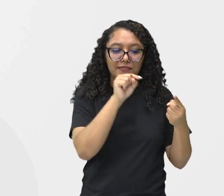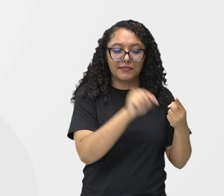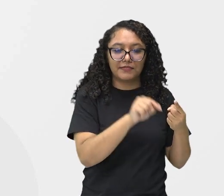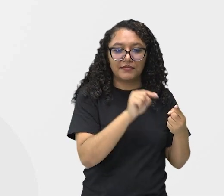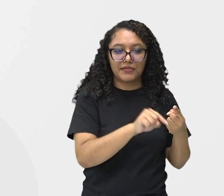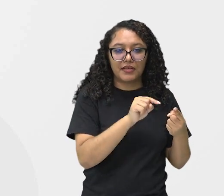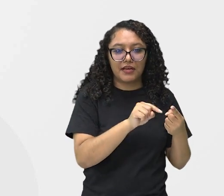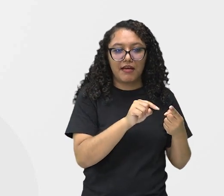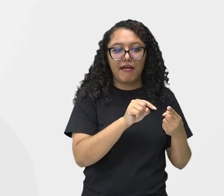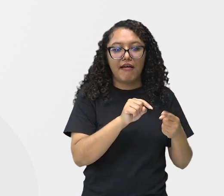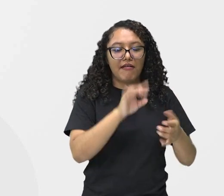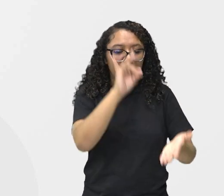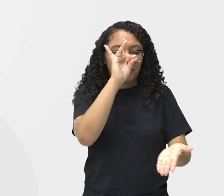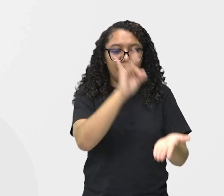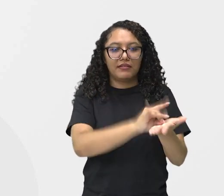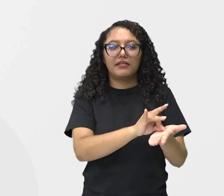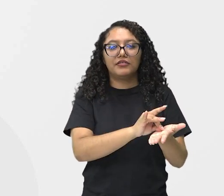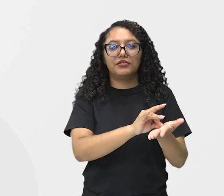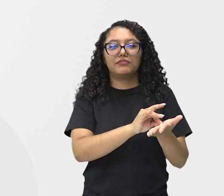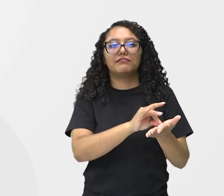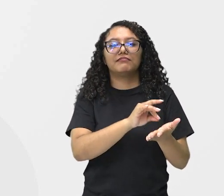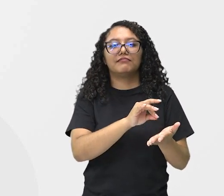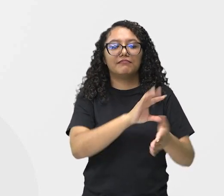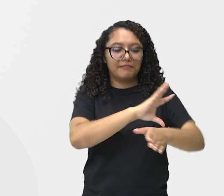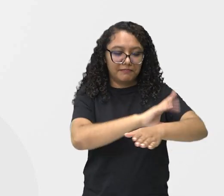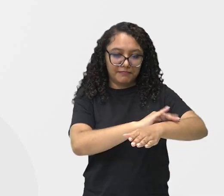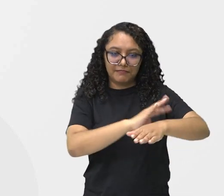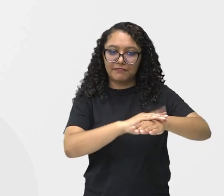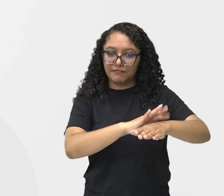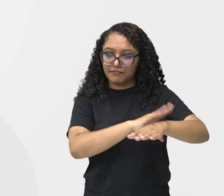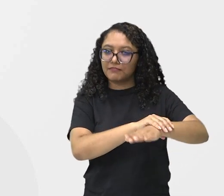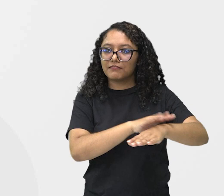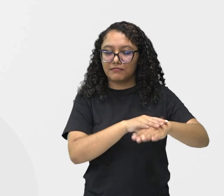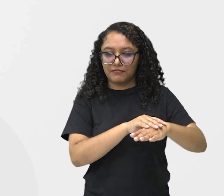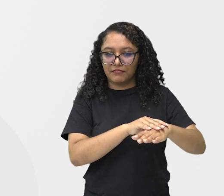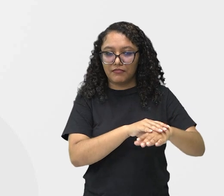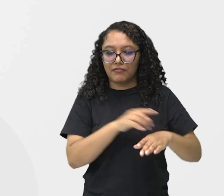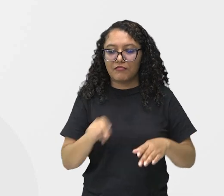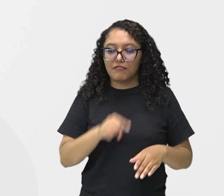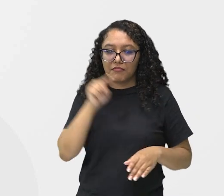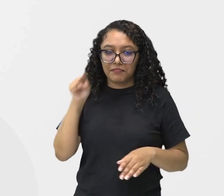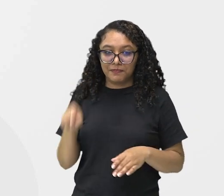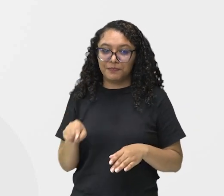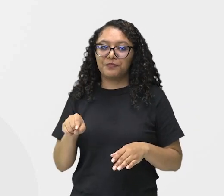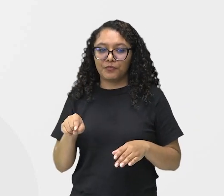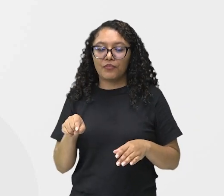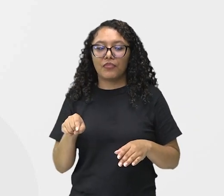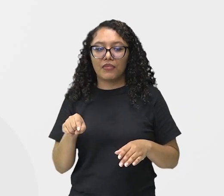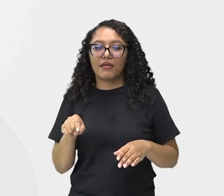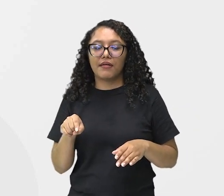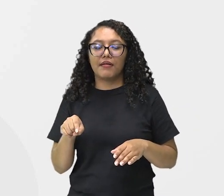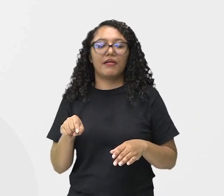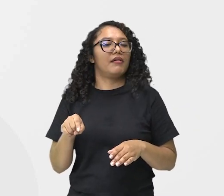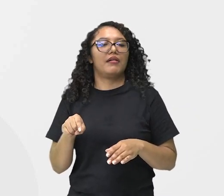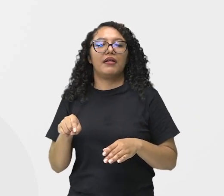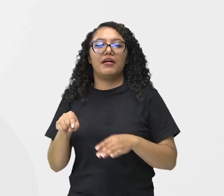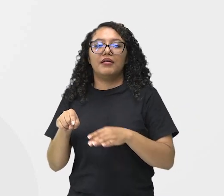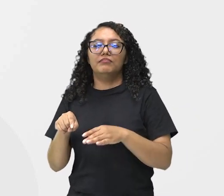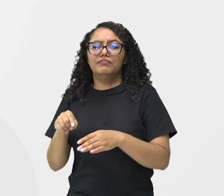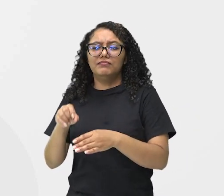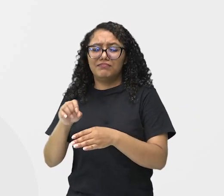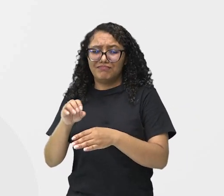realidade material e a transcendência está numa